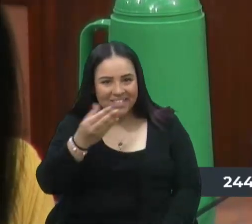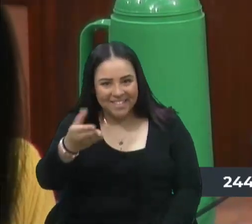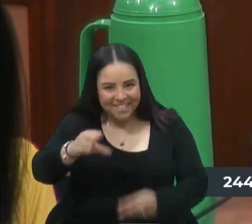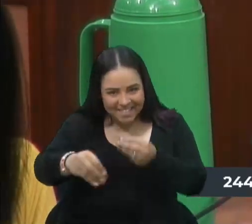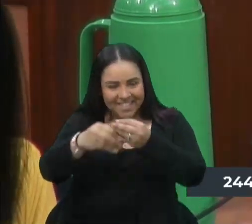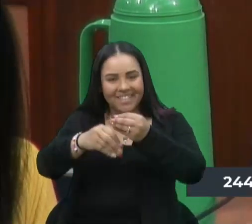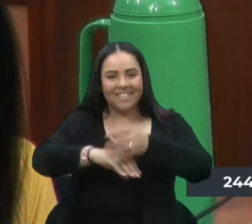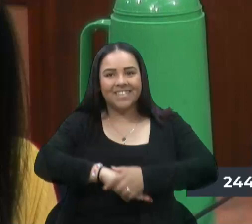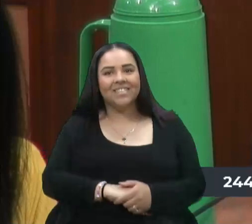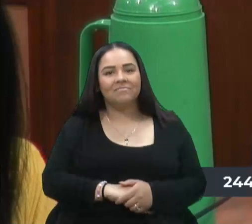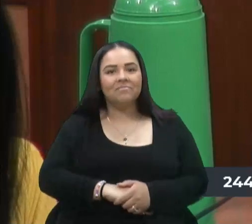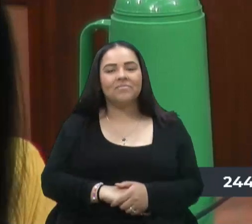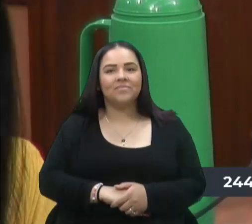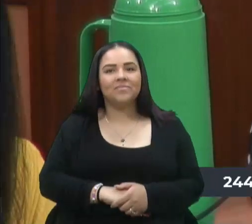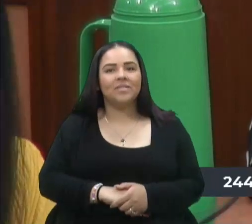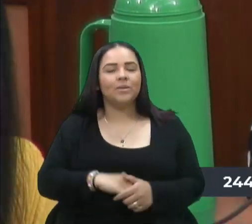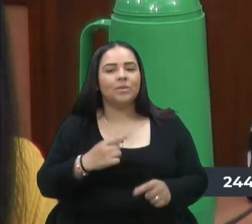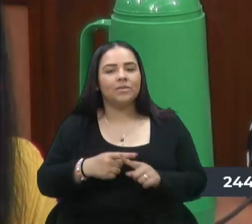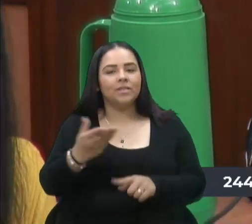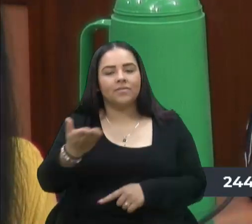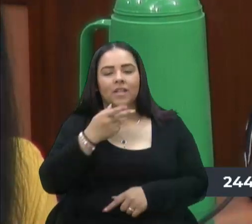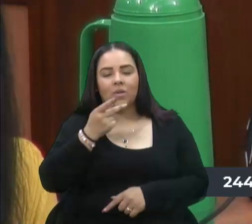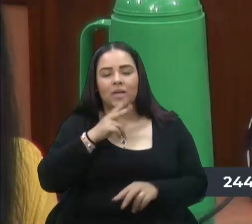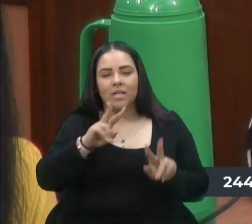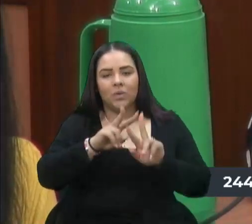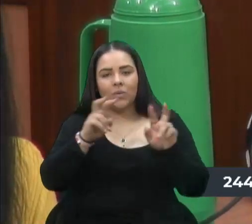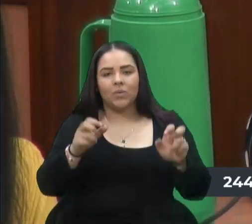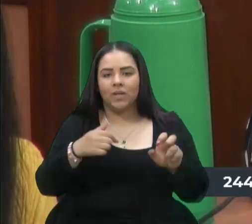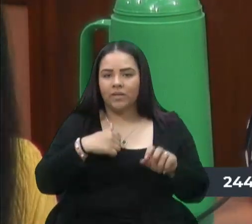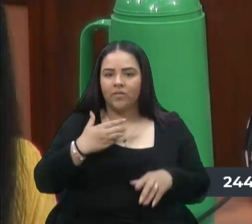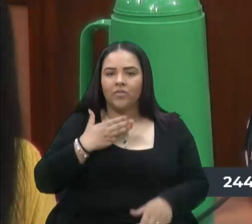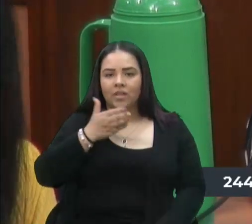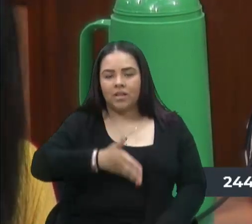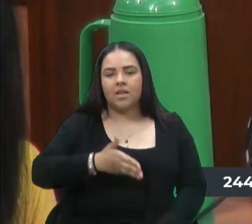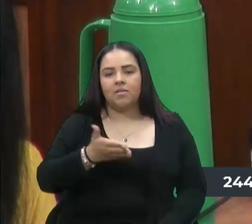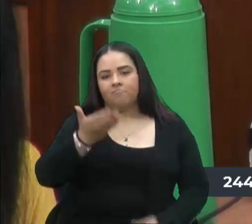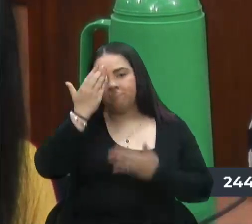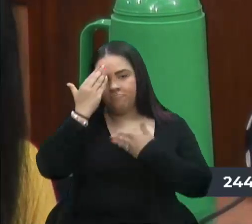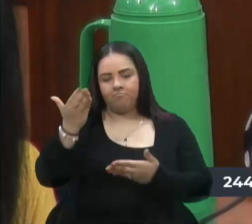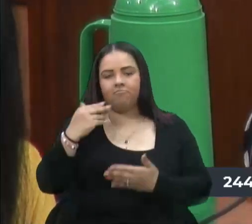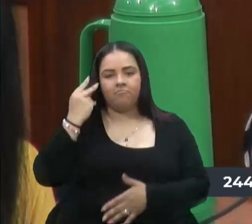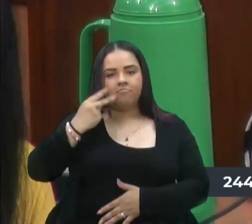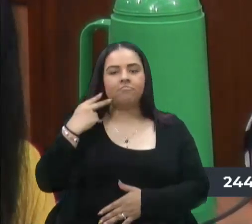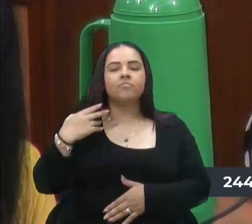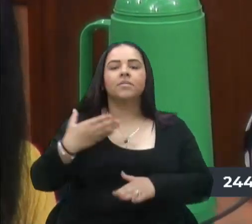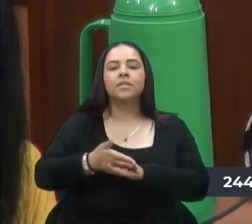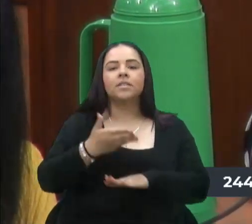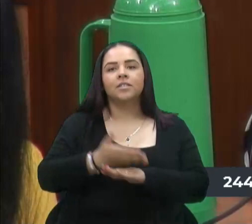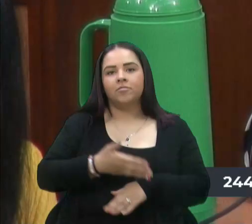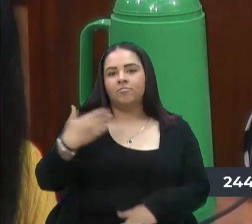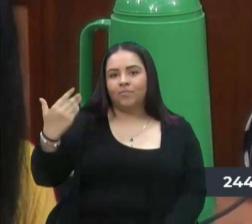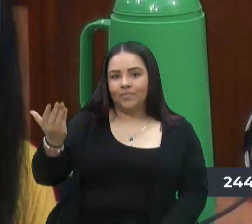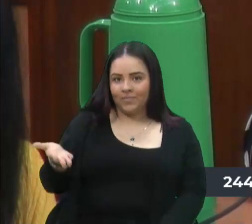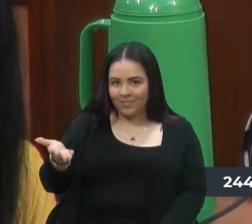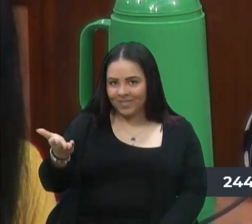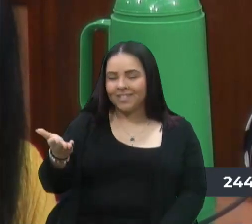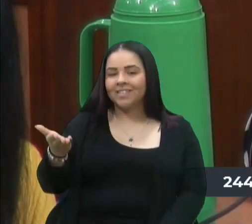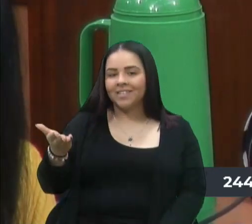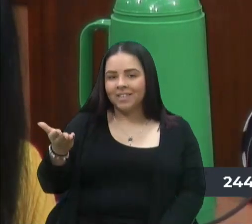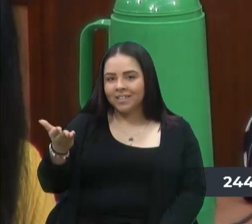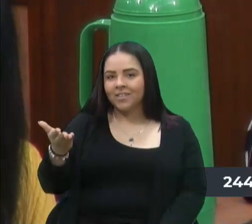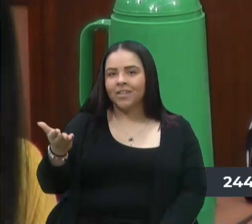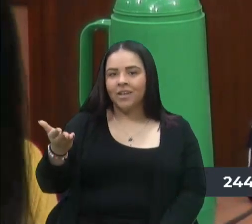parte, já que o senhor tocou nesse assunto. Eu quero aqui agradecer aos vereadores que estavam presentes, né, o senhor,